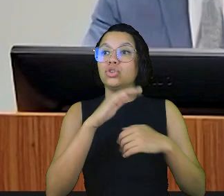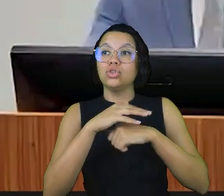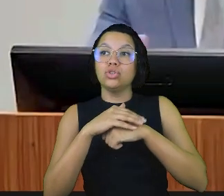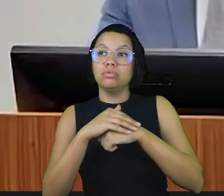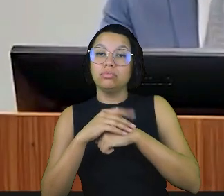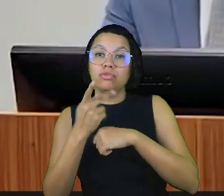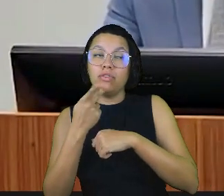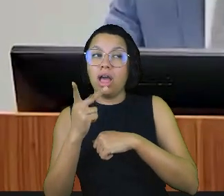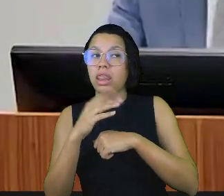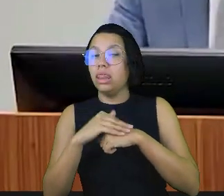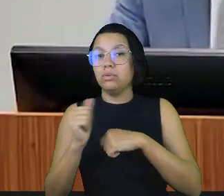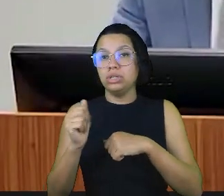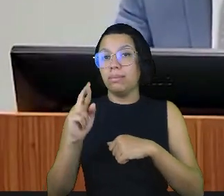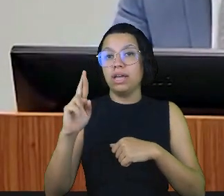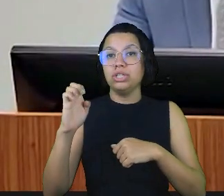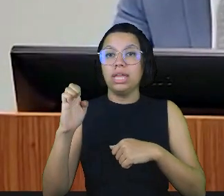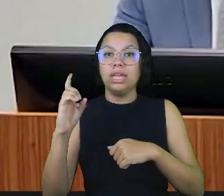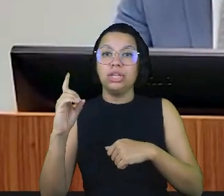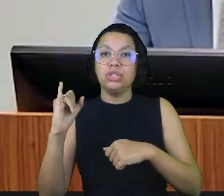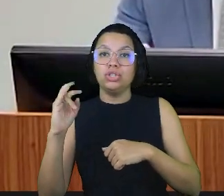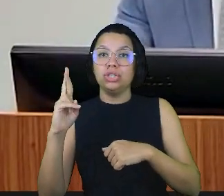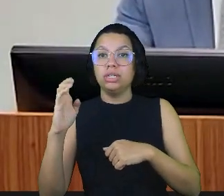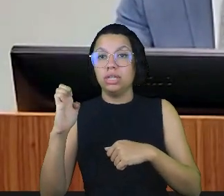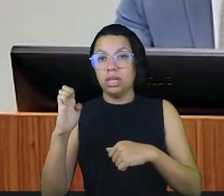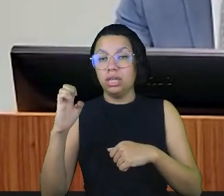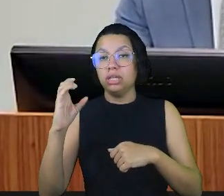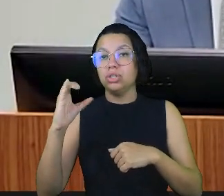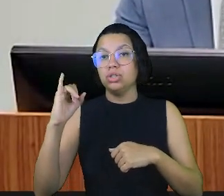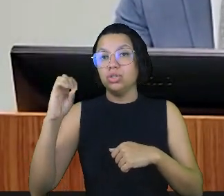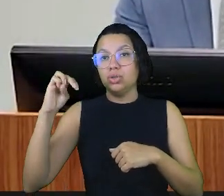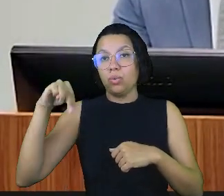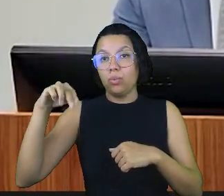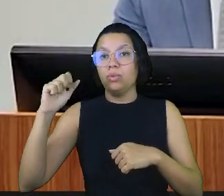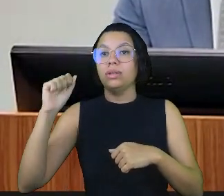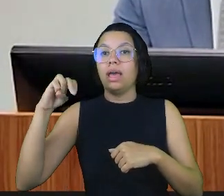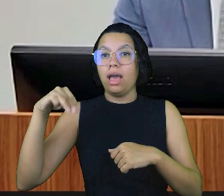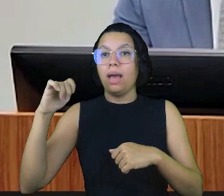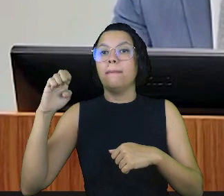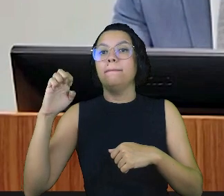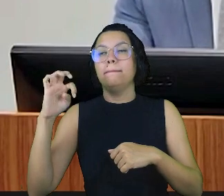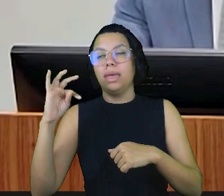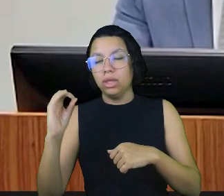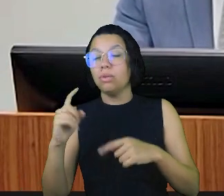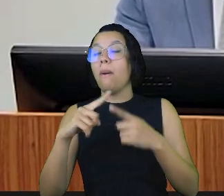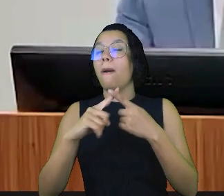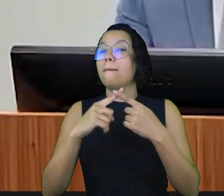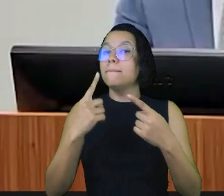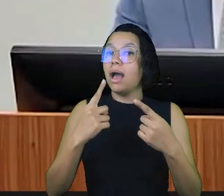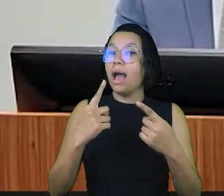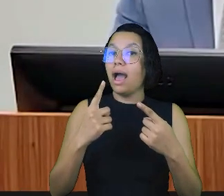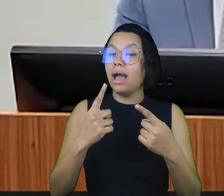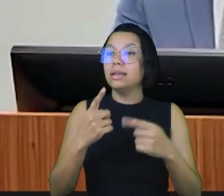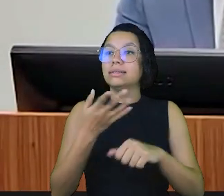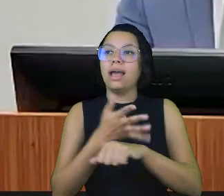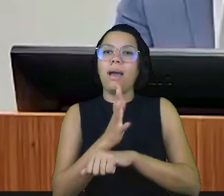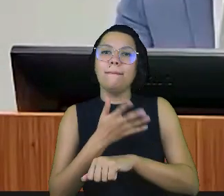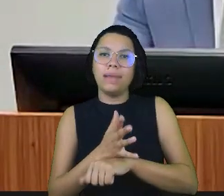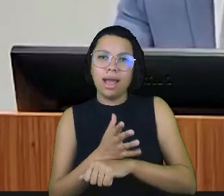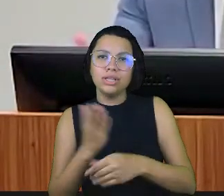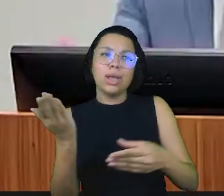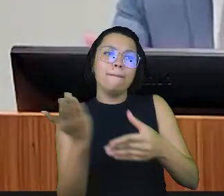redirecionamento, mas do ponto de vista da técnica processual, seria mais adequado nós falarmos de formação